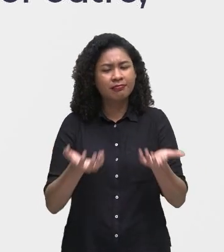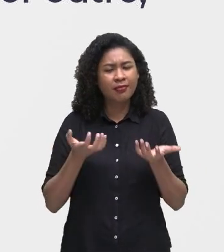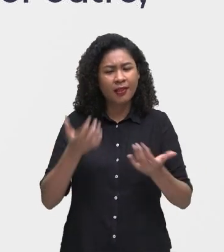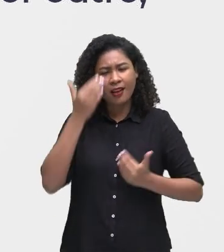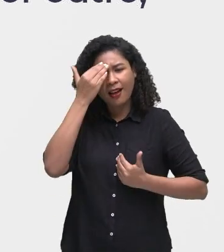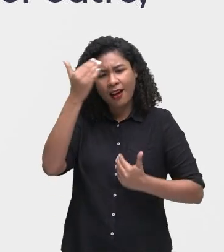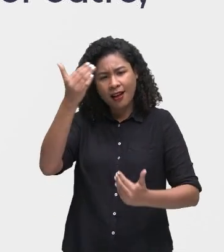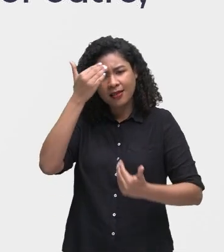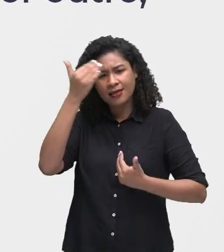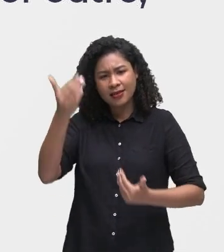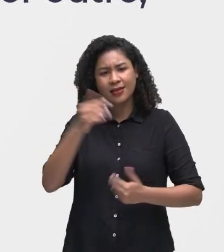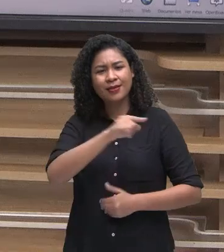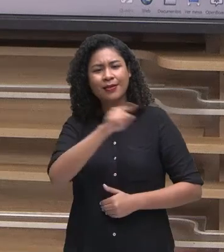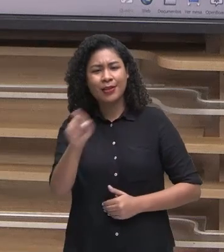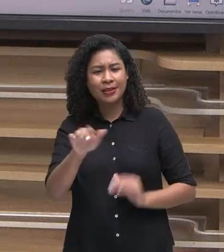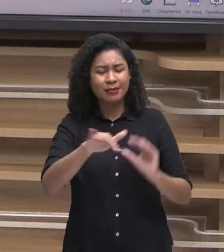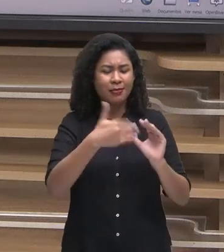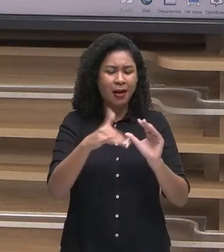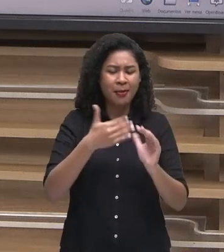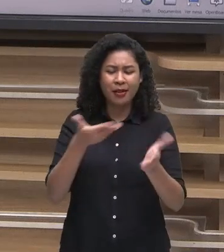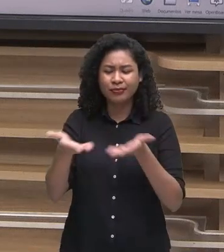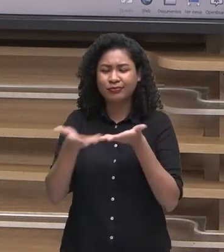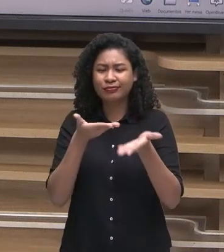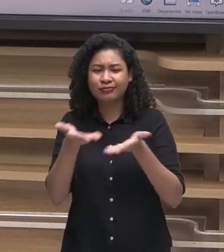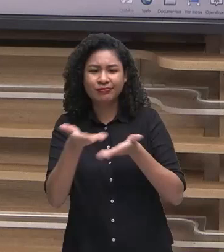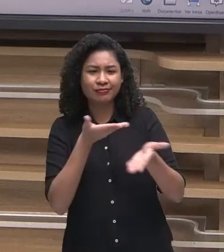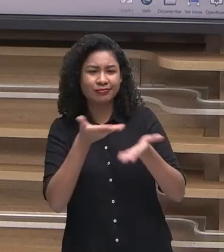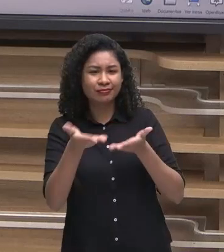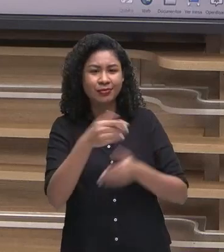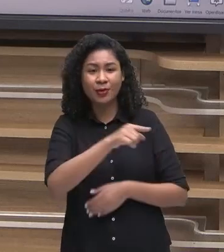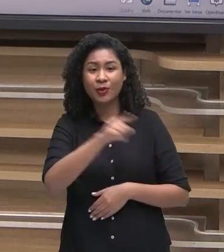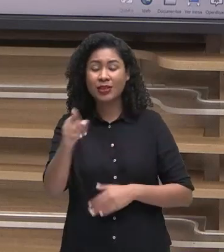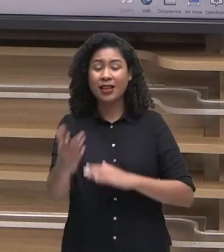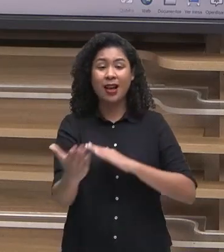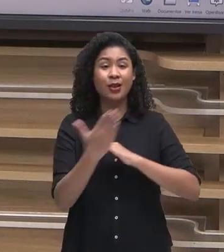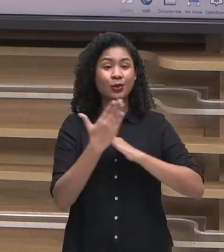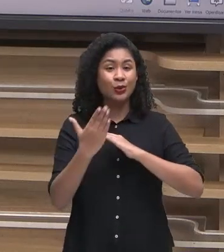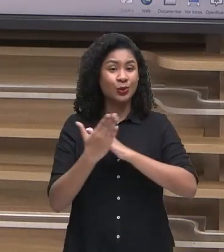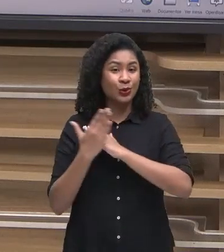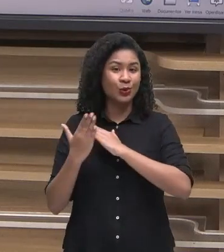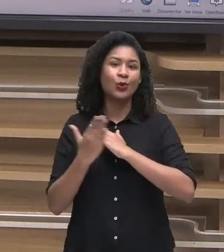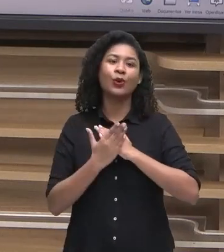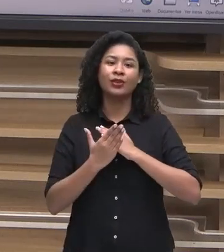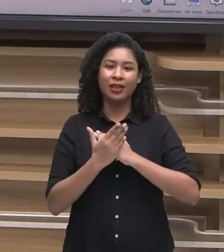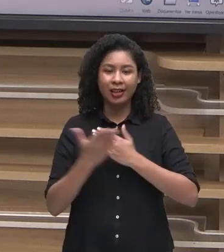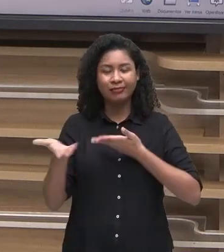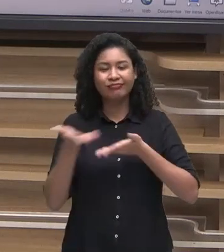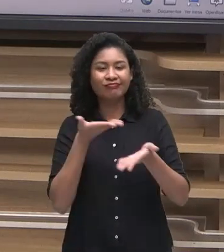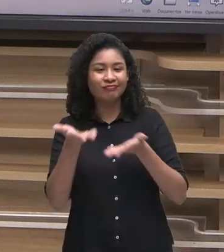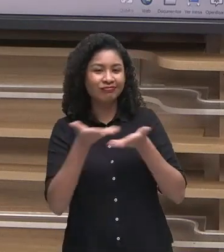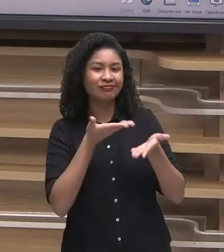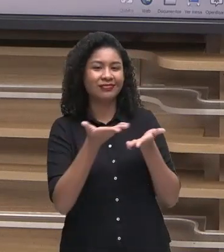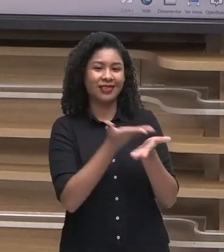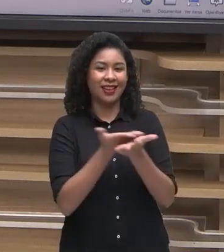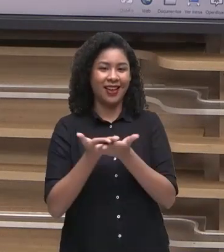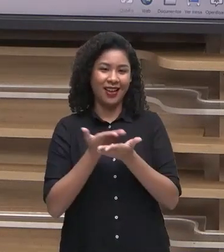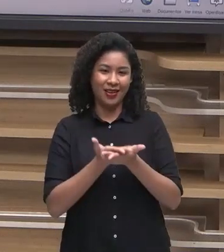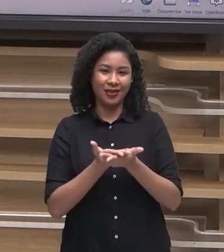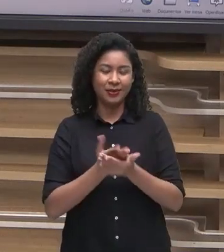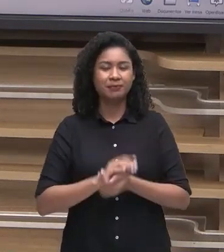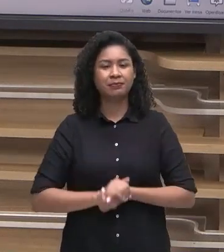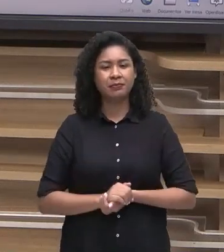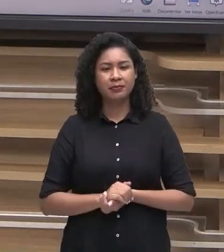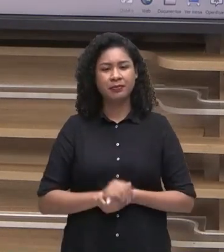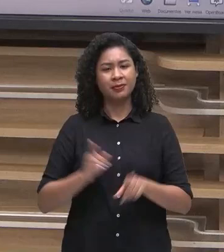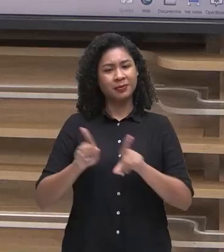participação de vocês, a participação de todos. Vocês ajudam de forma definitivamente ao êxito da nossa aula de hoje. Quero me